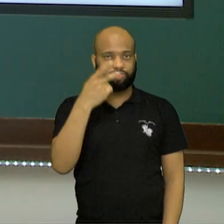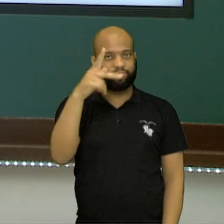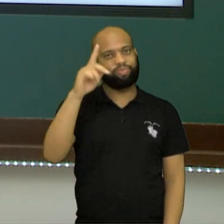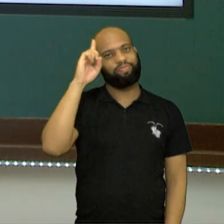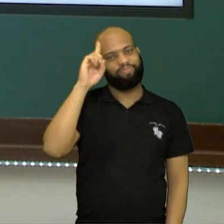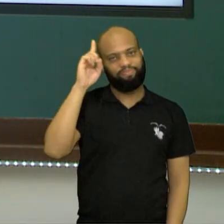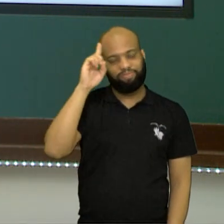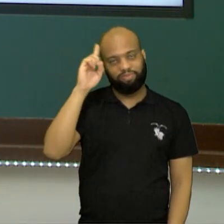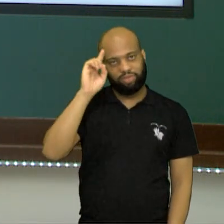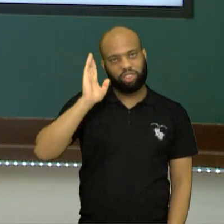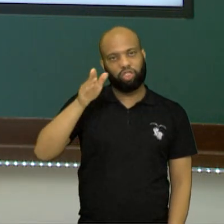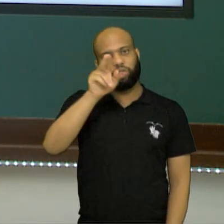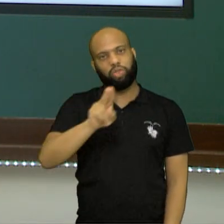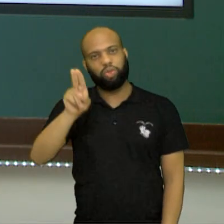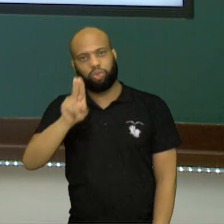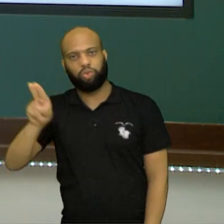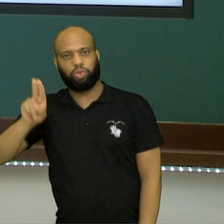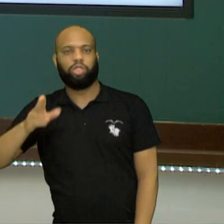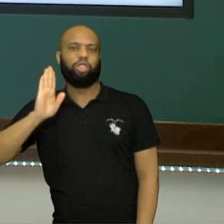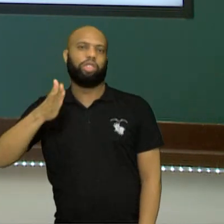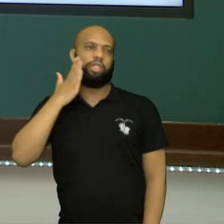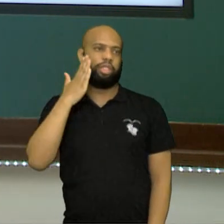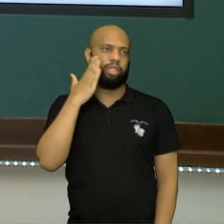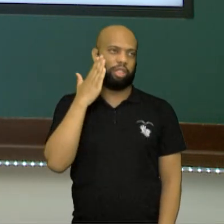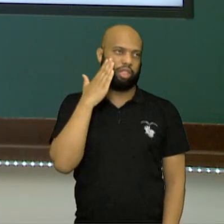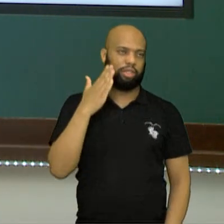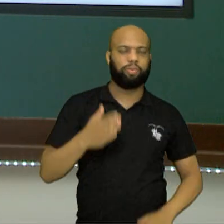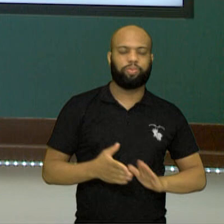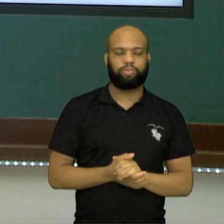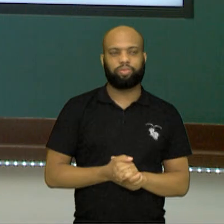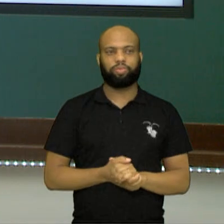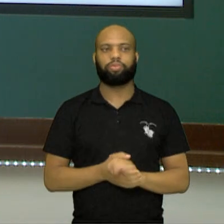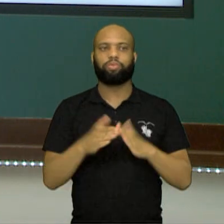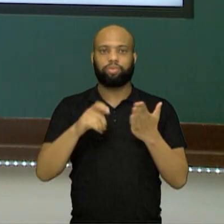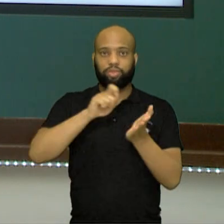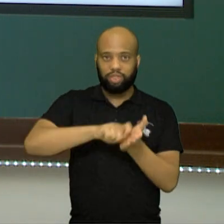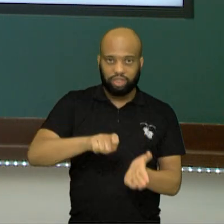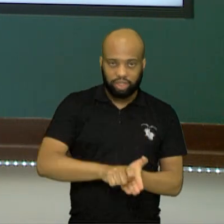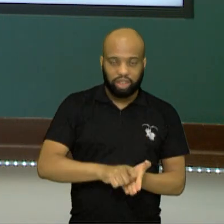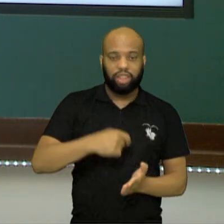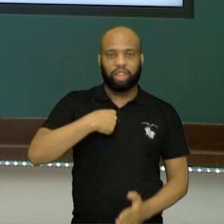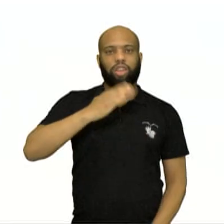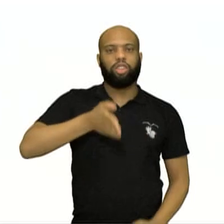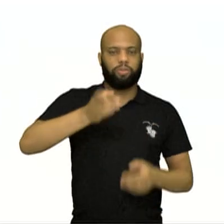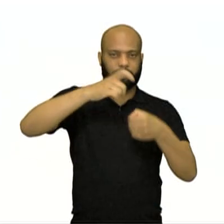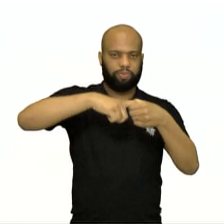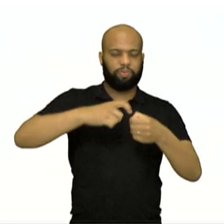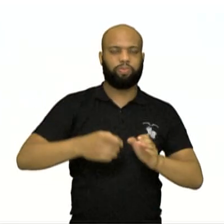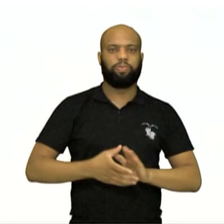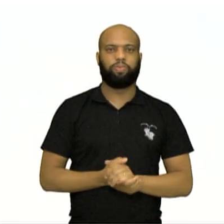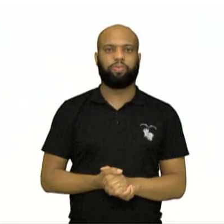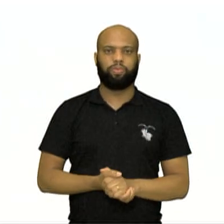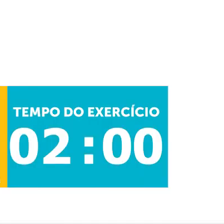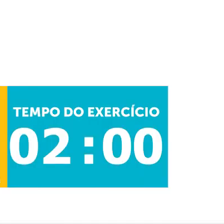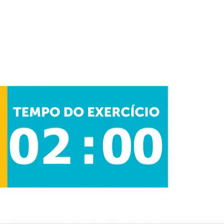repertório lexical, você já domina como estudante de língua inglesa. Anota aí que a gente já vai conferir.